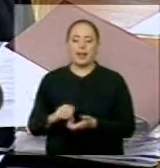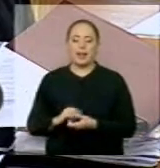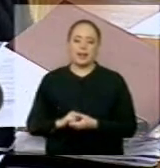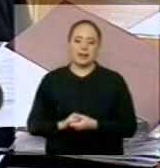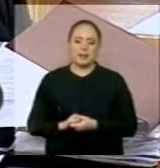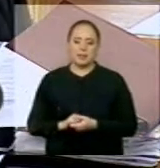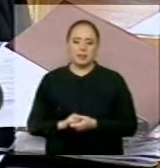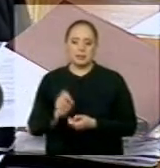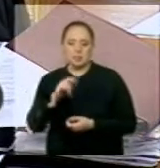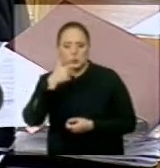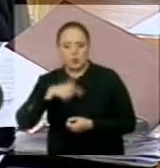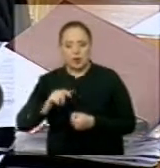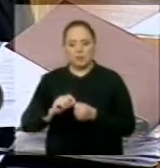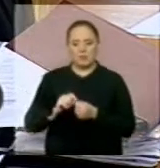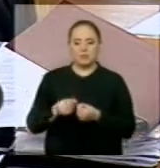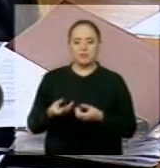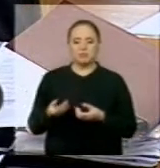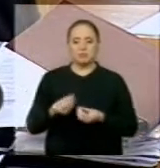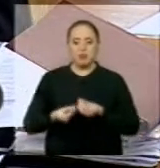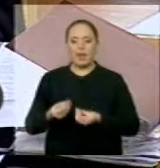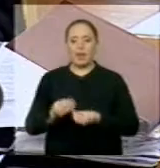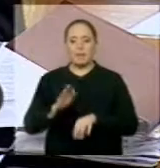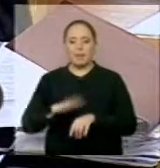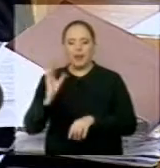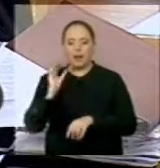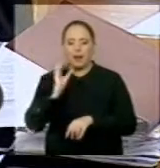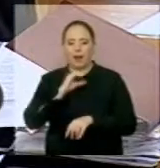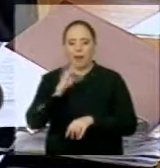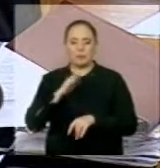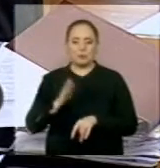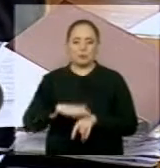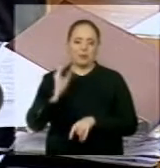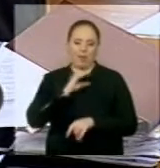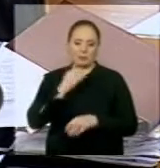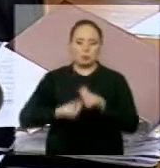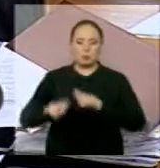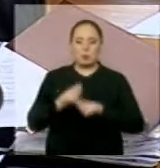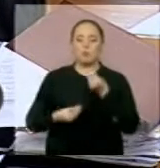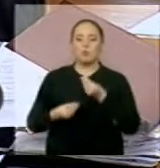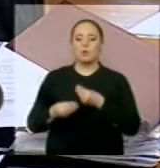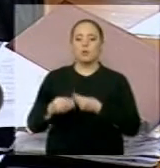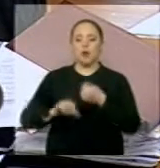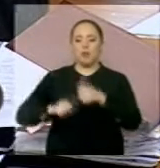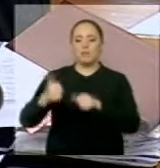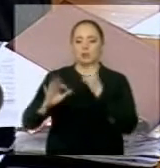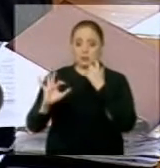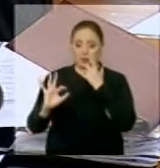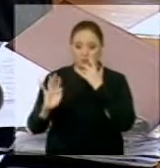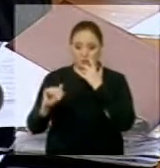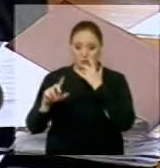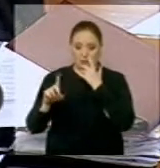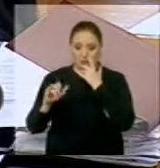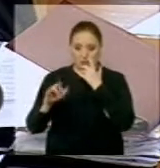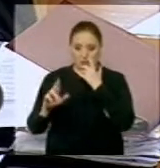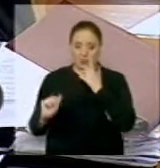de uma forma mais ágil essa regularização fundiária, essa segurança, e a qualquer